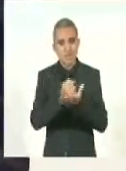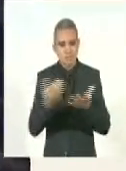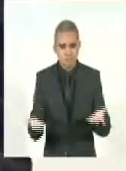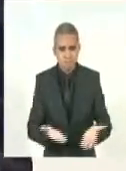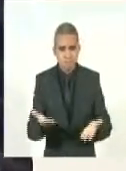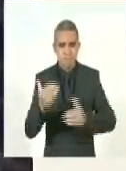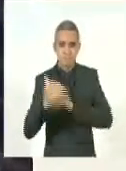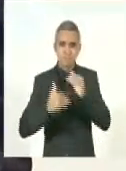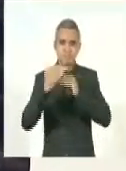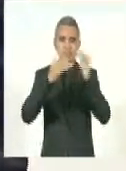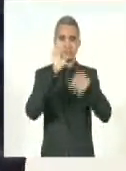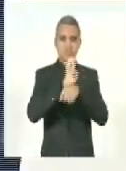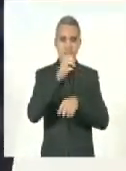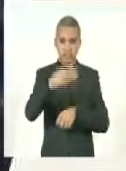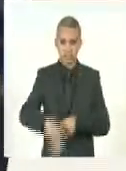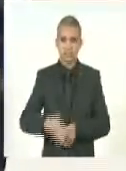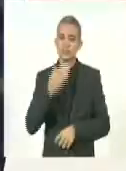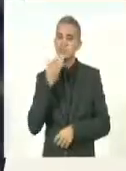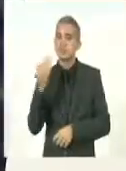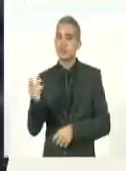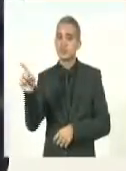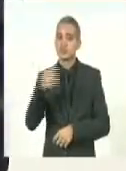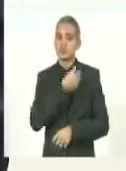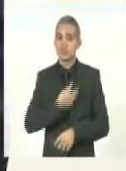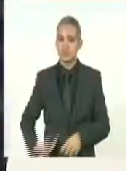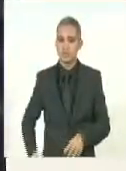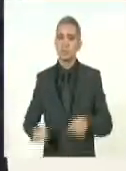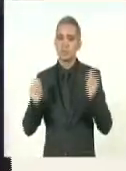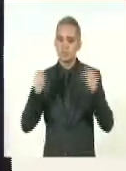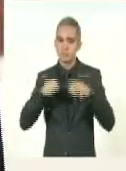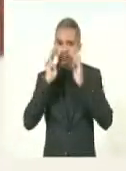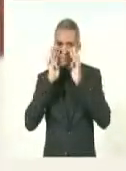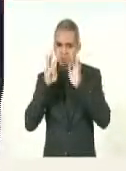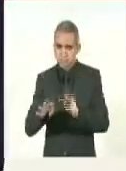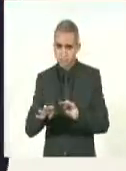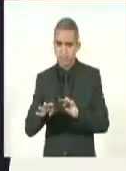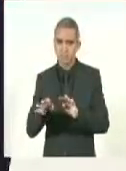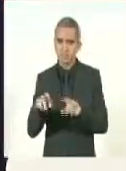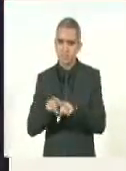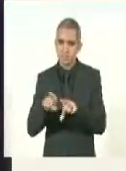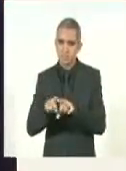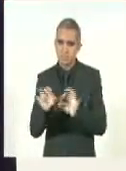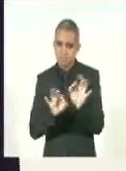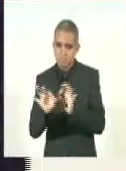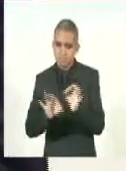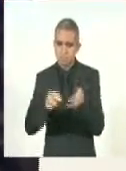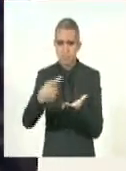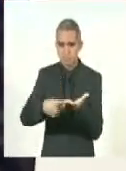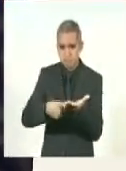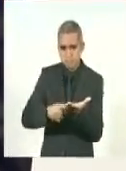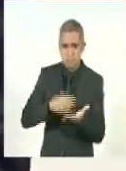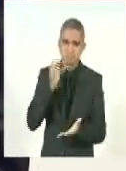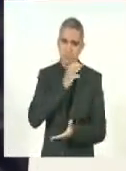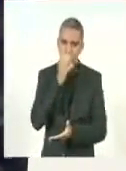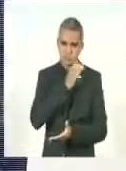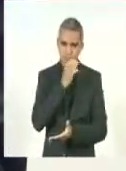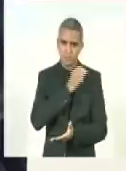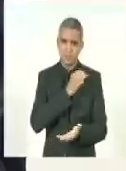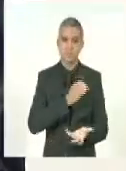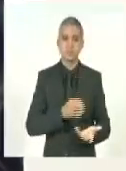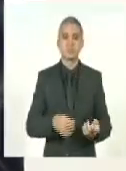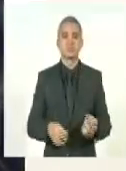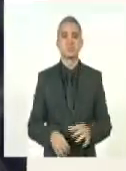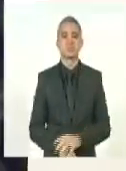solicitamos essa indicação que o governador Flávio Dino dê atenção e que essa mobilização comece o mais rápido possível. Ressaltando